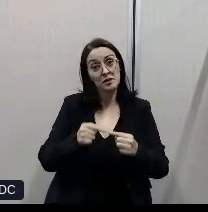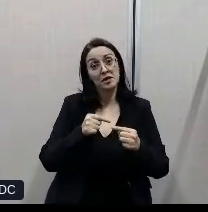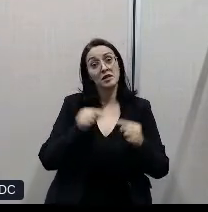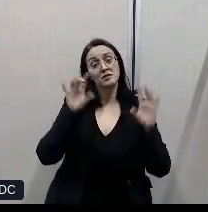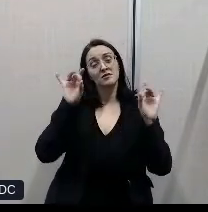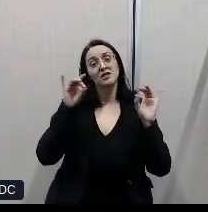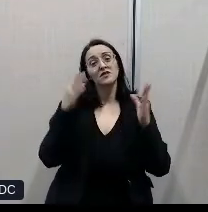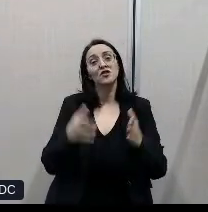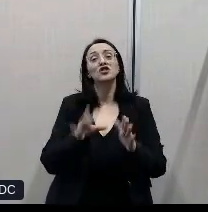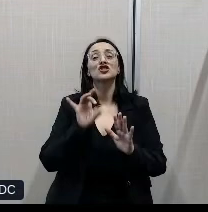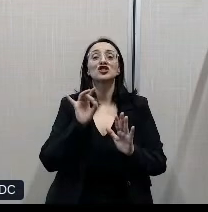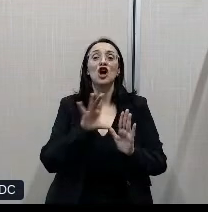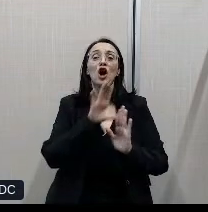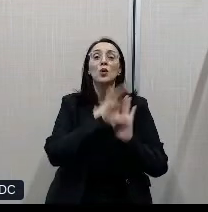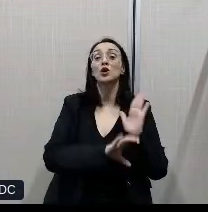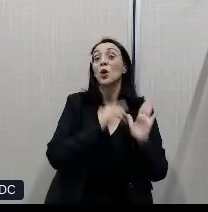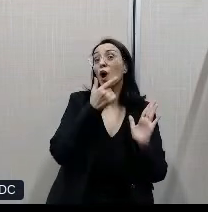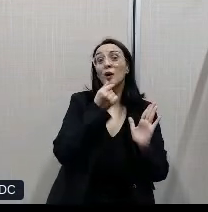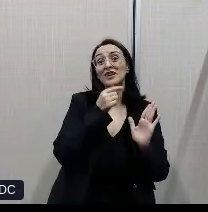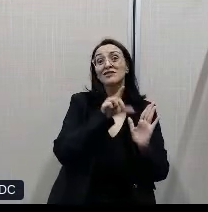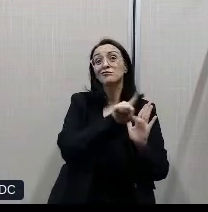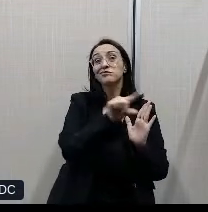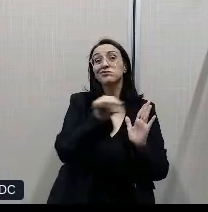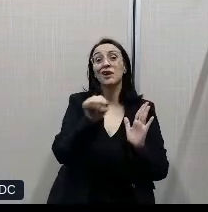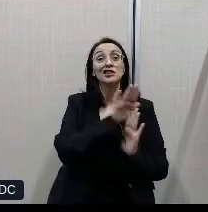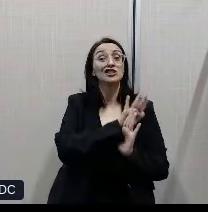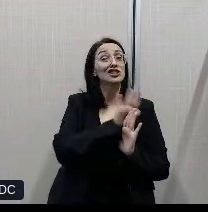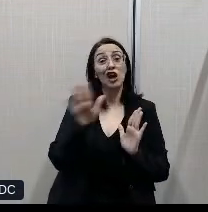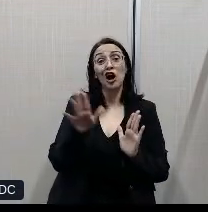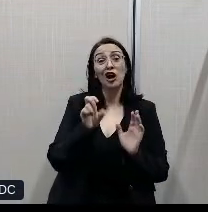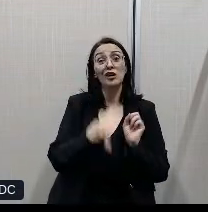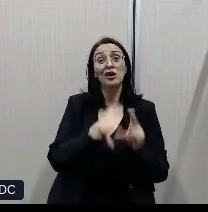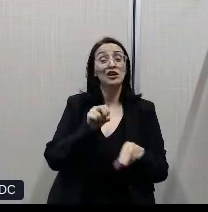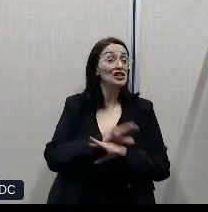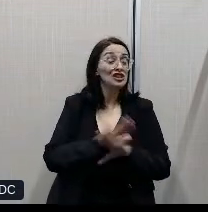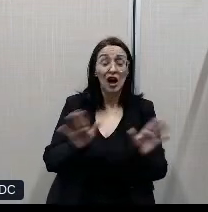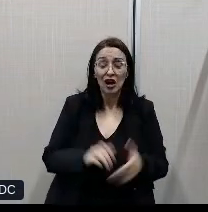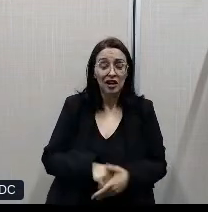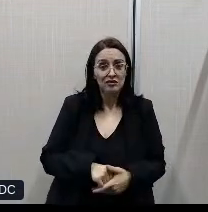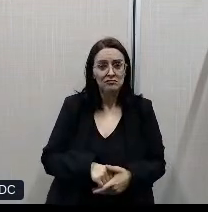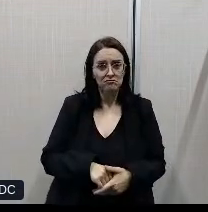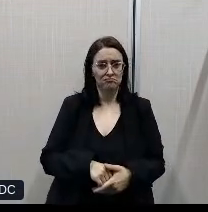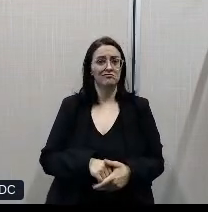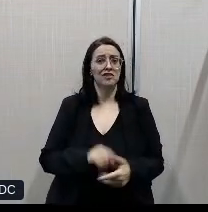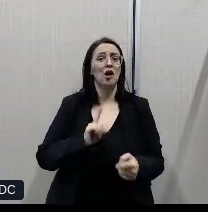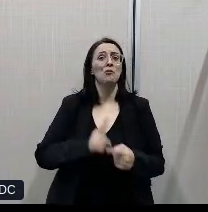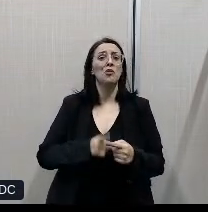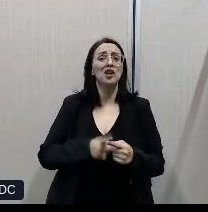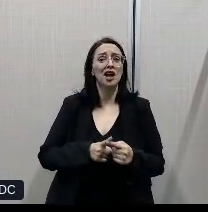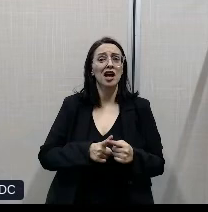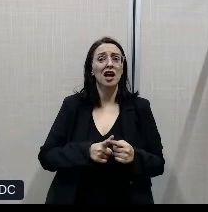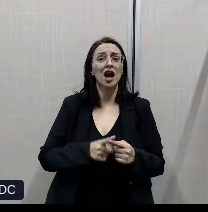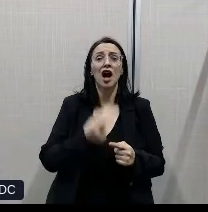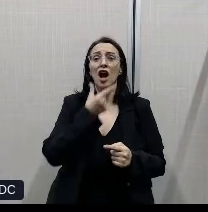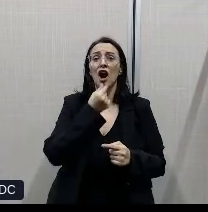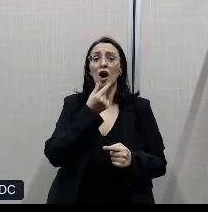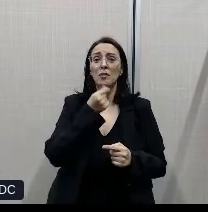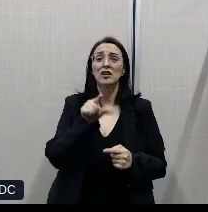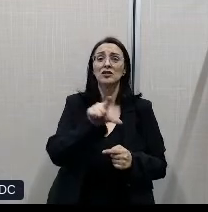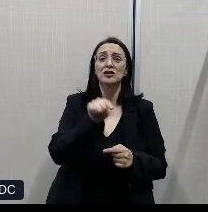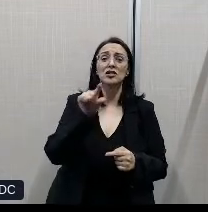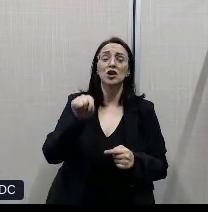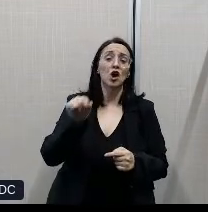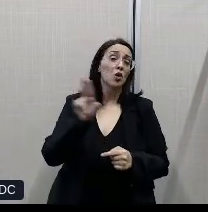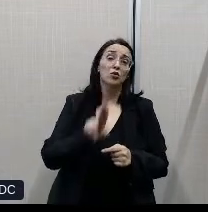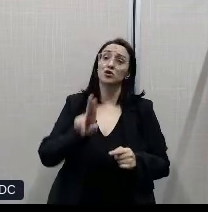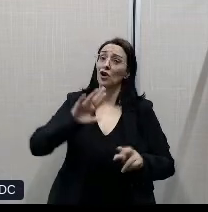específico, só os currículos masculinos eram selecionados para as vagas. Isso tem um motivo. Só currículos masculinos tinham sido